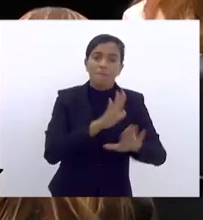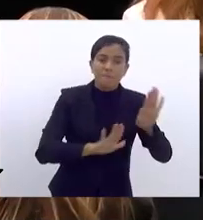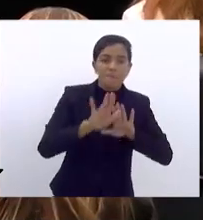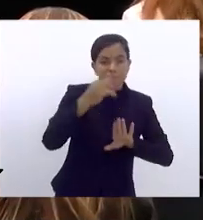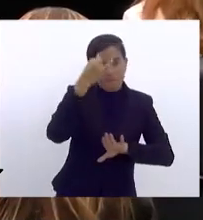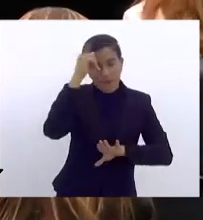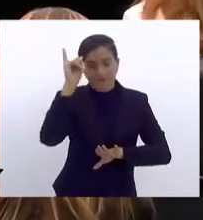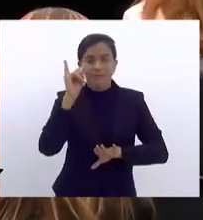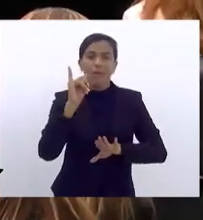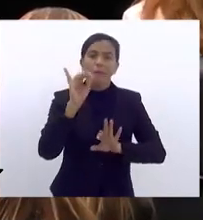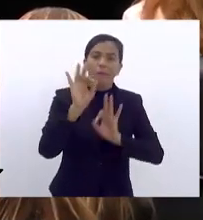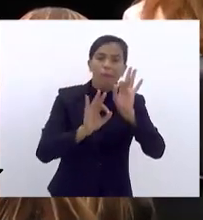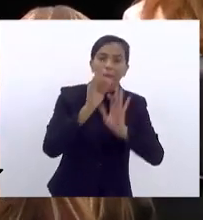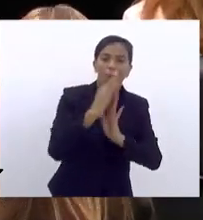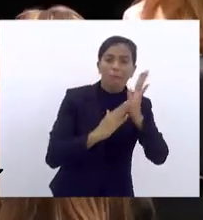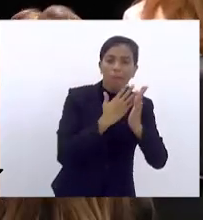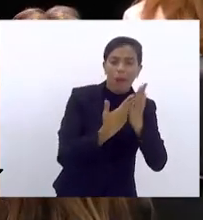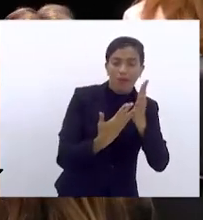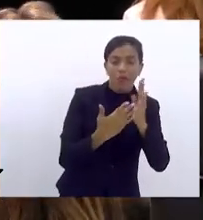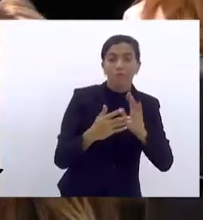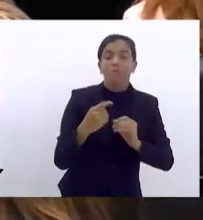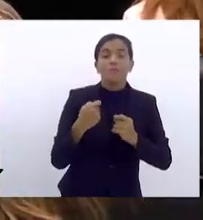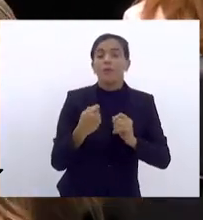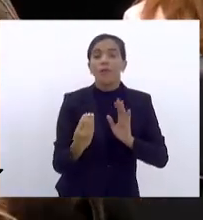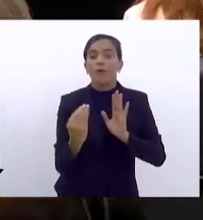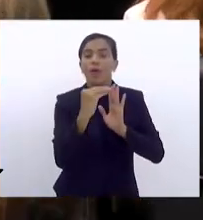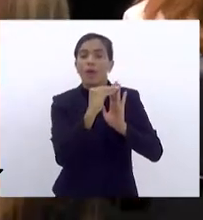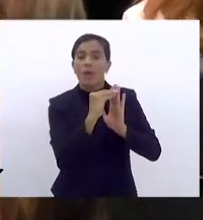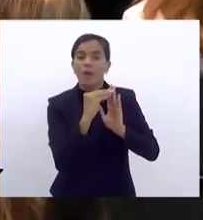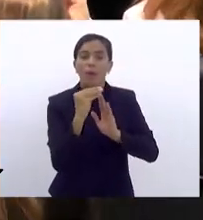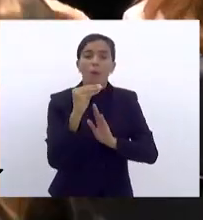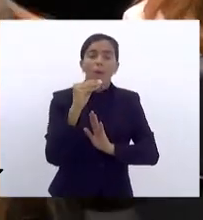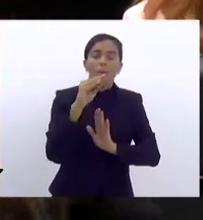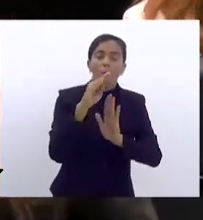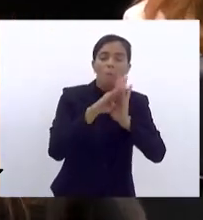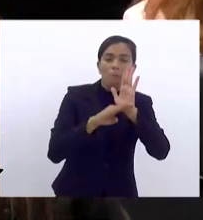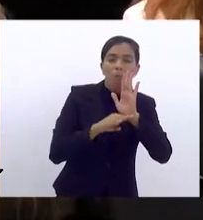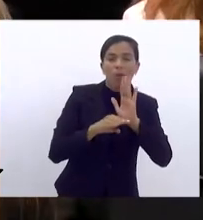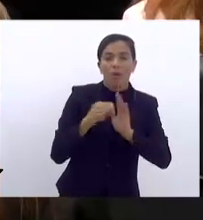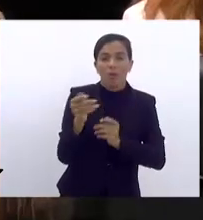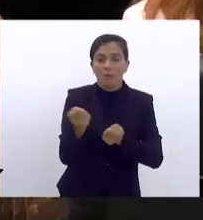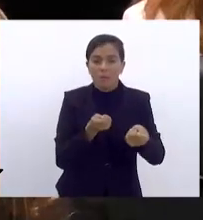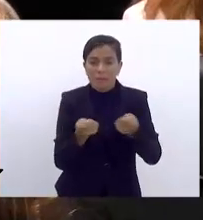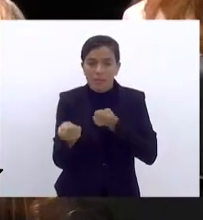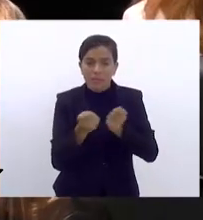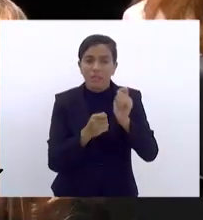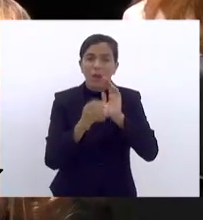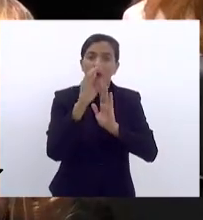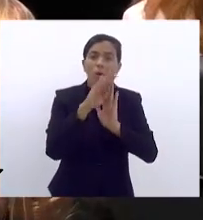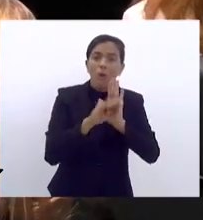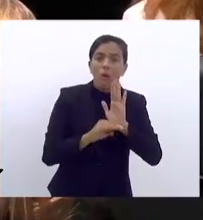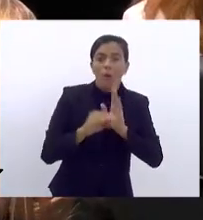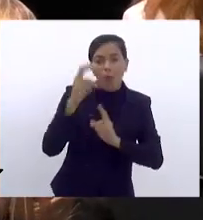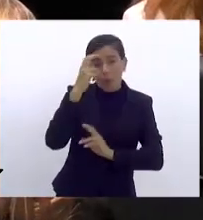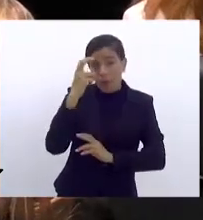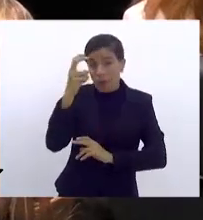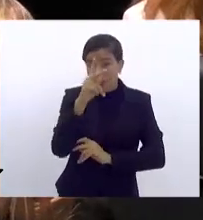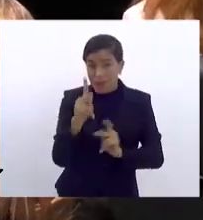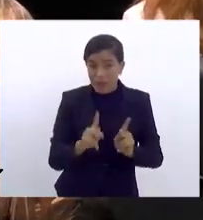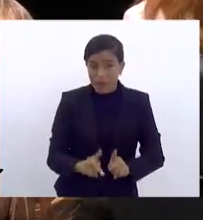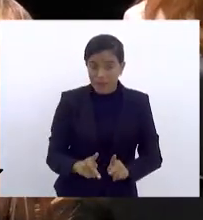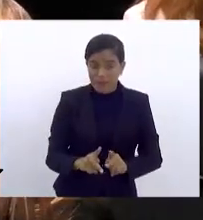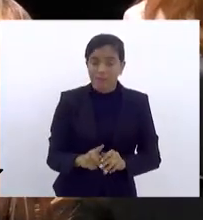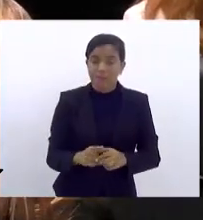elaborando-se um plano de ação que devia constar programas de mediação como a Anaura falou educação para uma cultura da paz a gente sabe que muitas